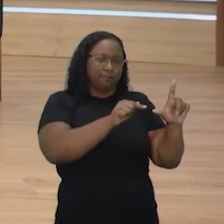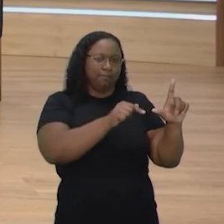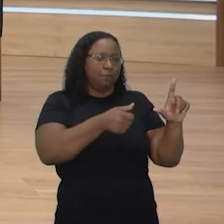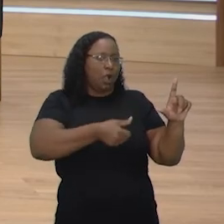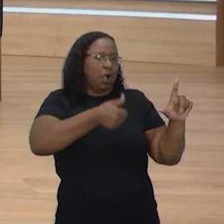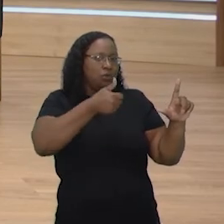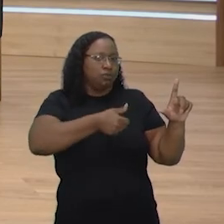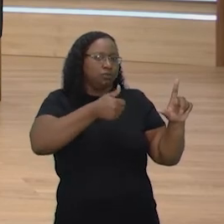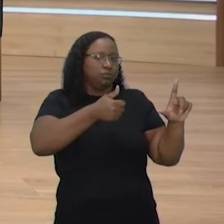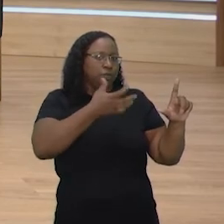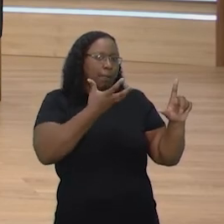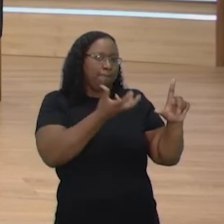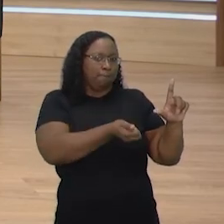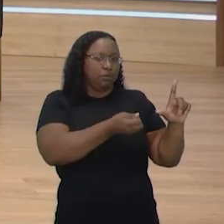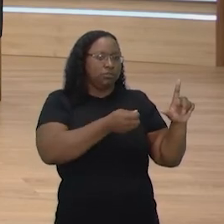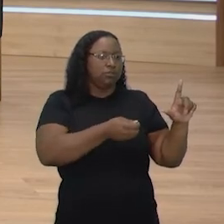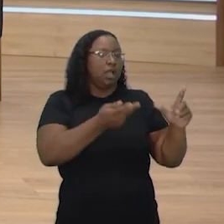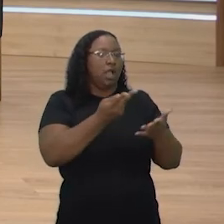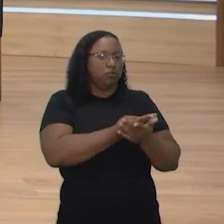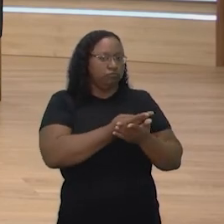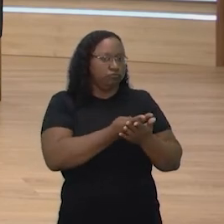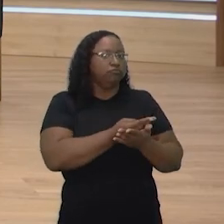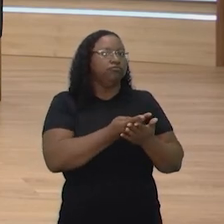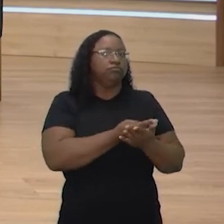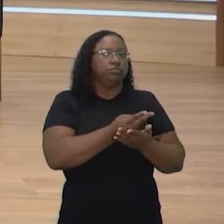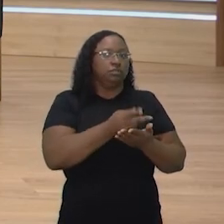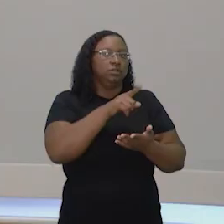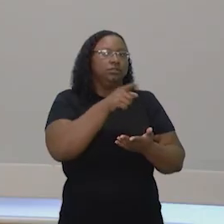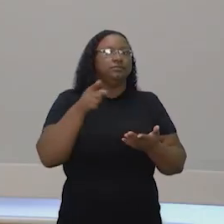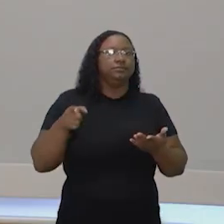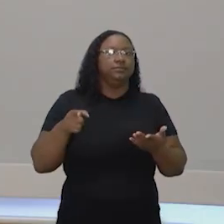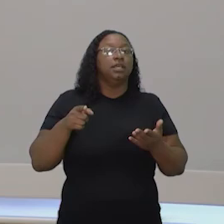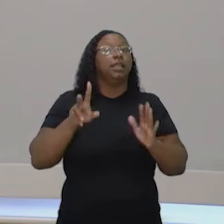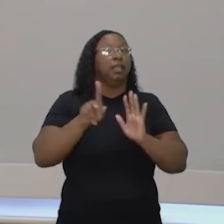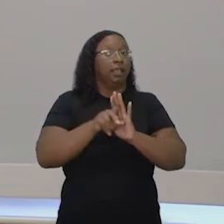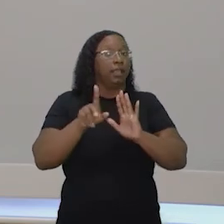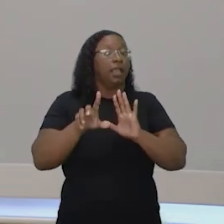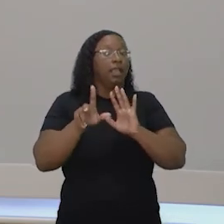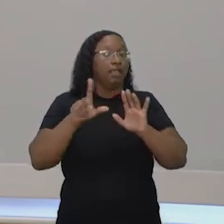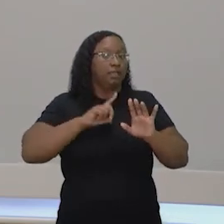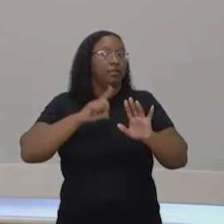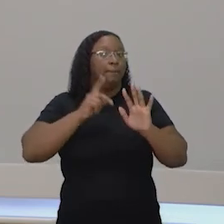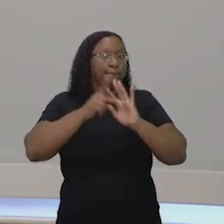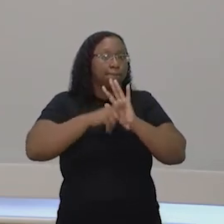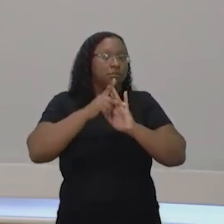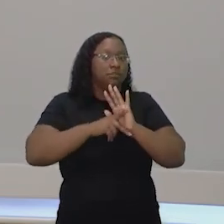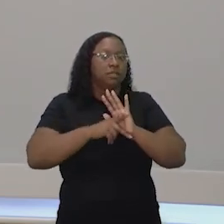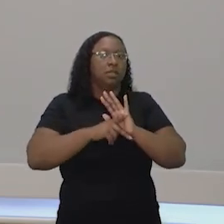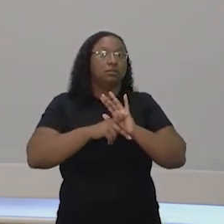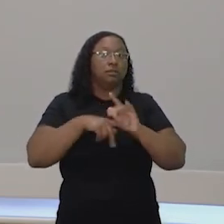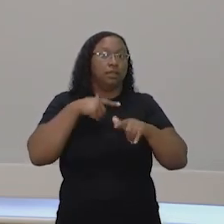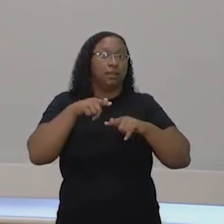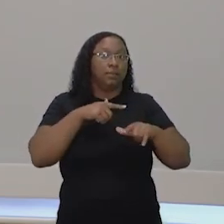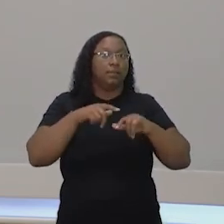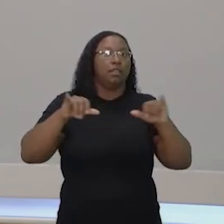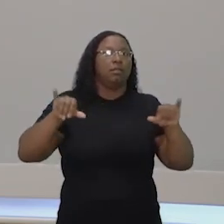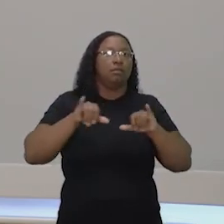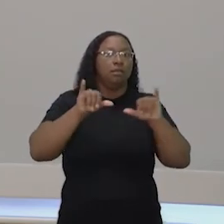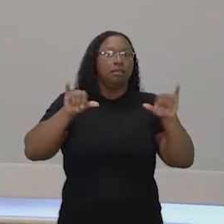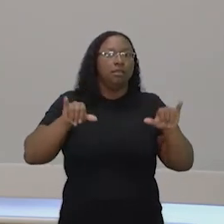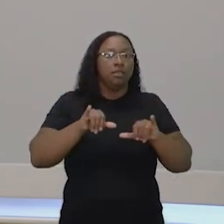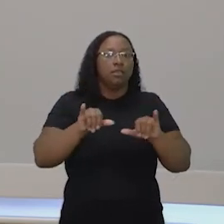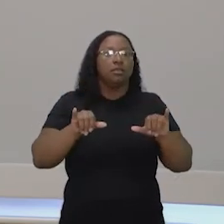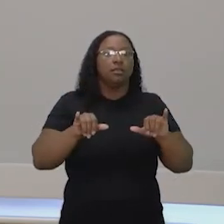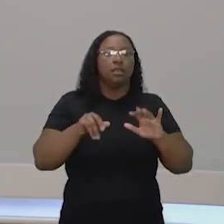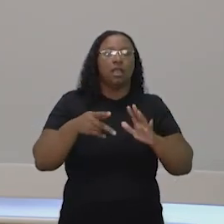poder servir como fonte de pesquisa para vocês. E se vocês têm esses projetos, né, de trabalhar com química, trabalhar com pesquisa, a